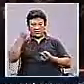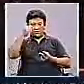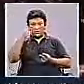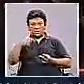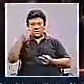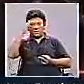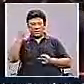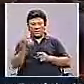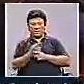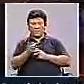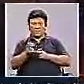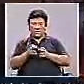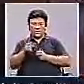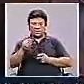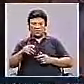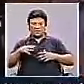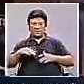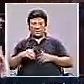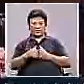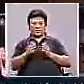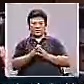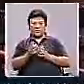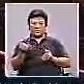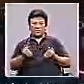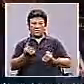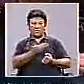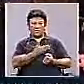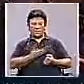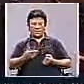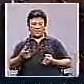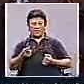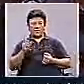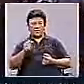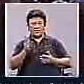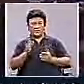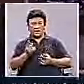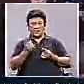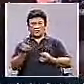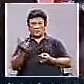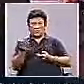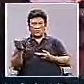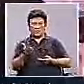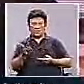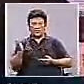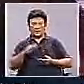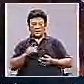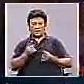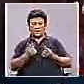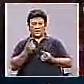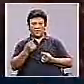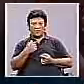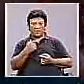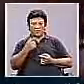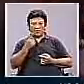estão previstos vários rallies, também passeios, tudo de automóveis antigos e há até já convidados que chegaram, alguns visitantes também vão